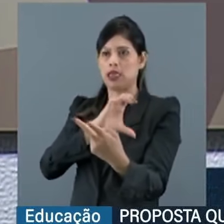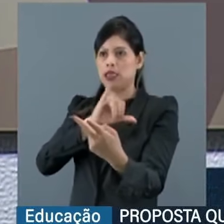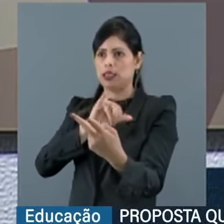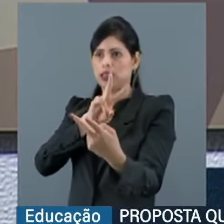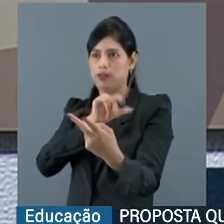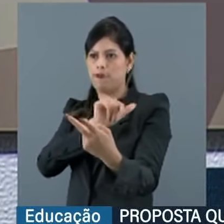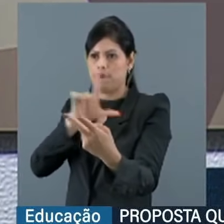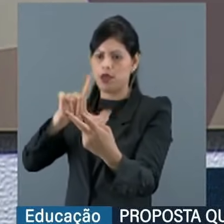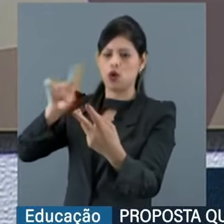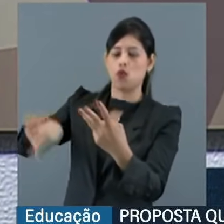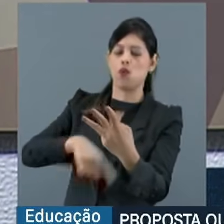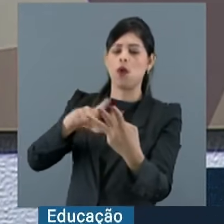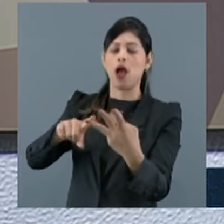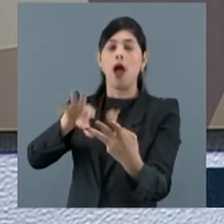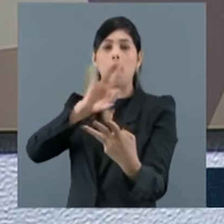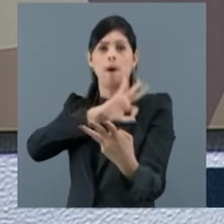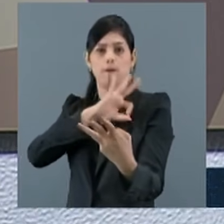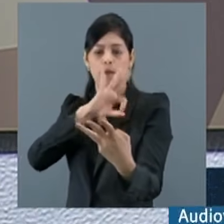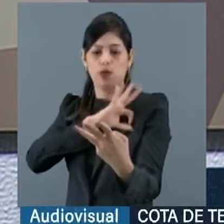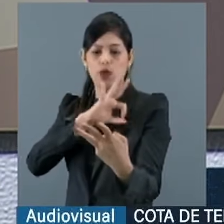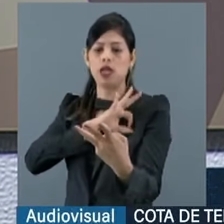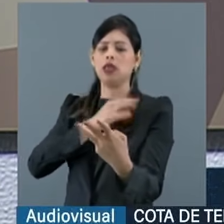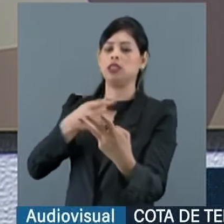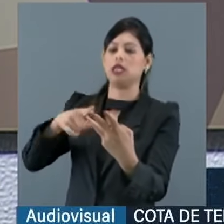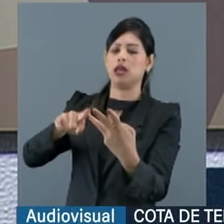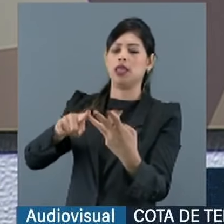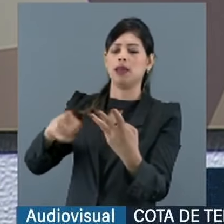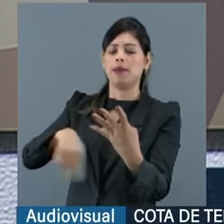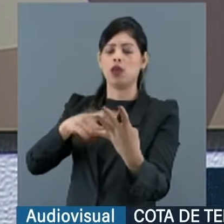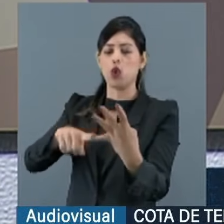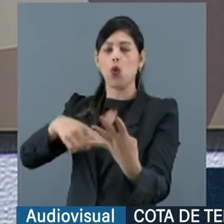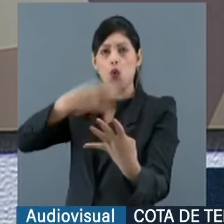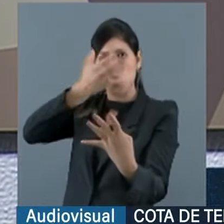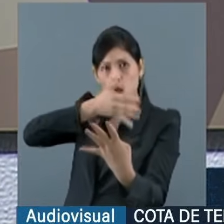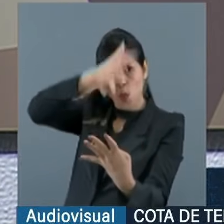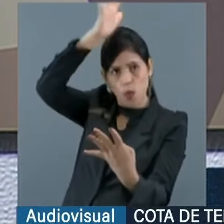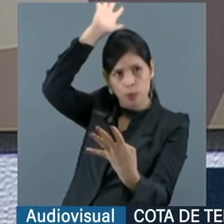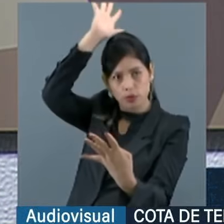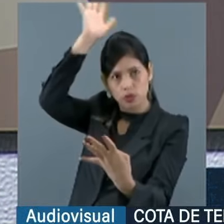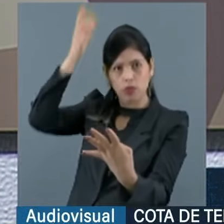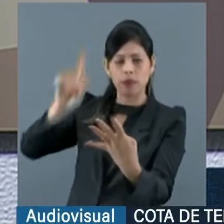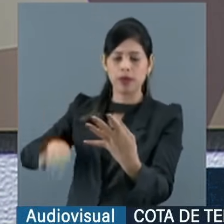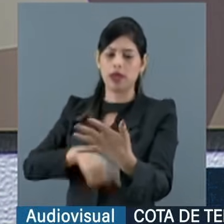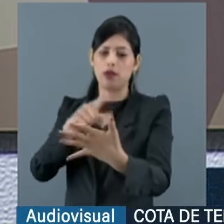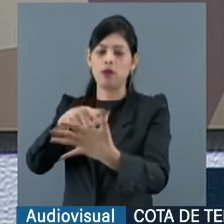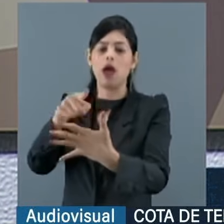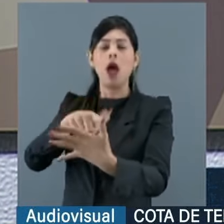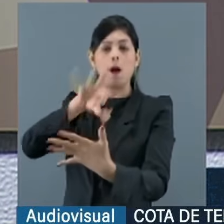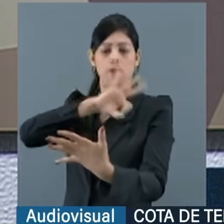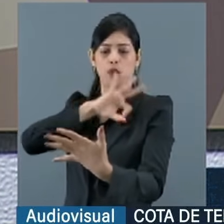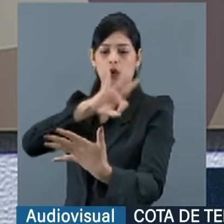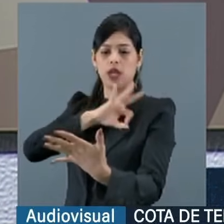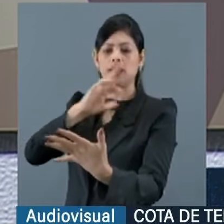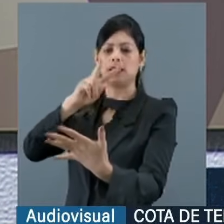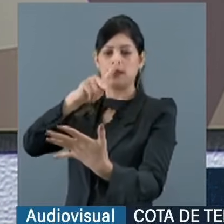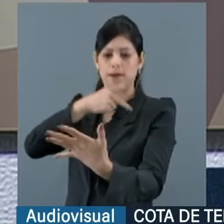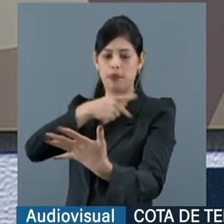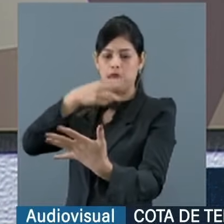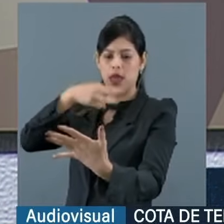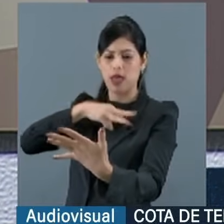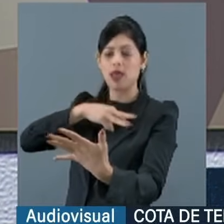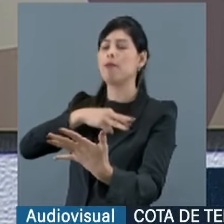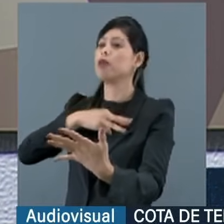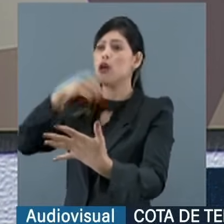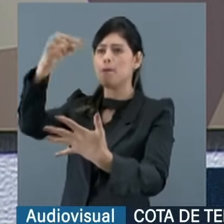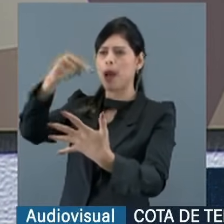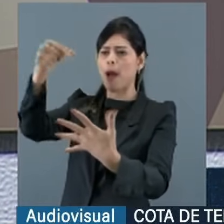foi comunicado o Corpo de Bombeiros do Rio de Janeiro, foi comunicado a Polícia Militar do Rio de Janeiro,